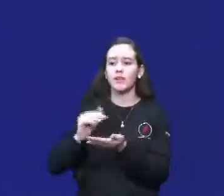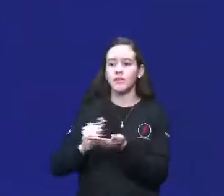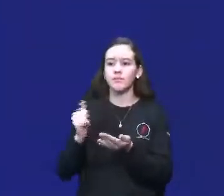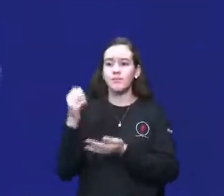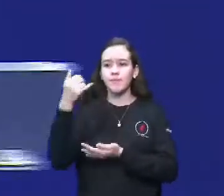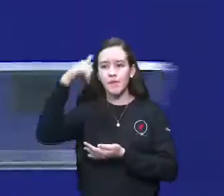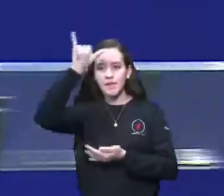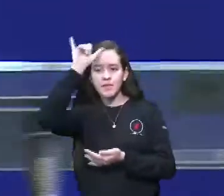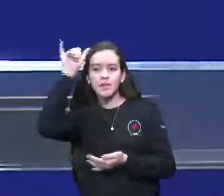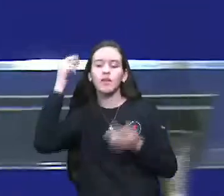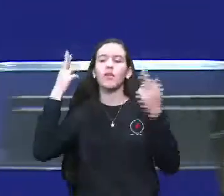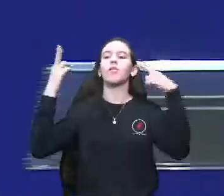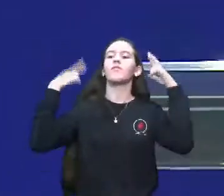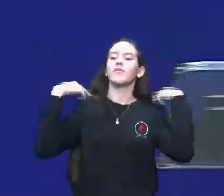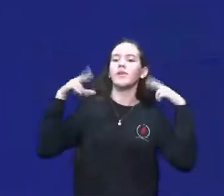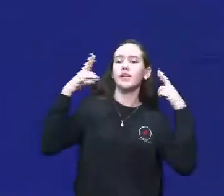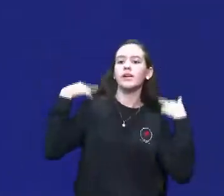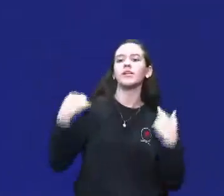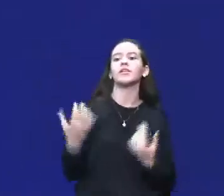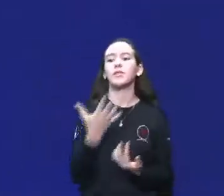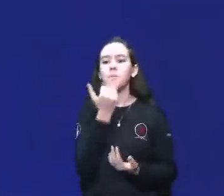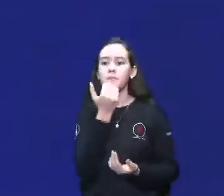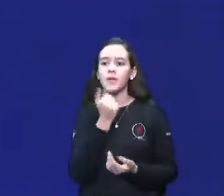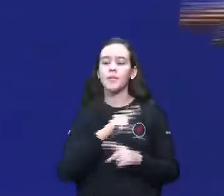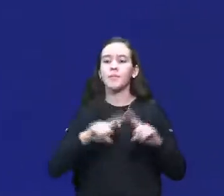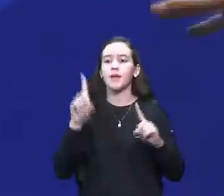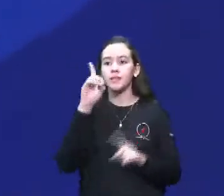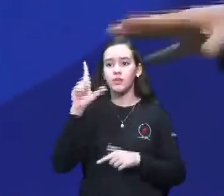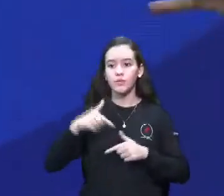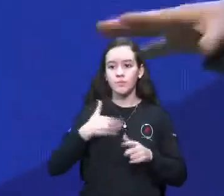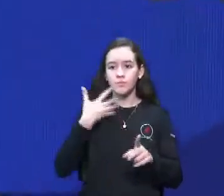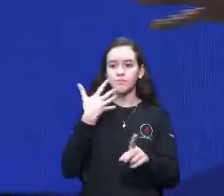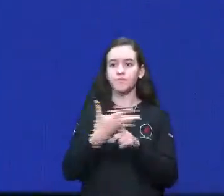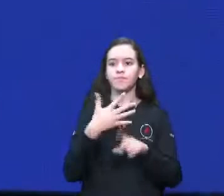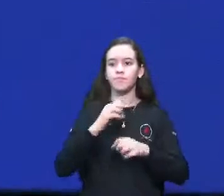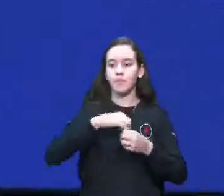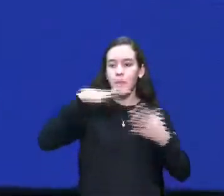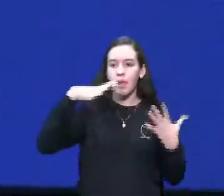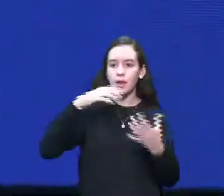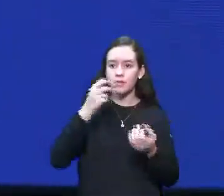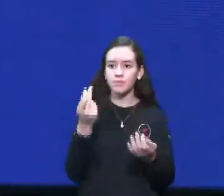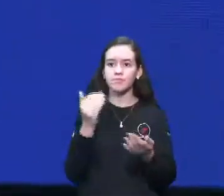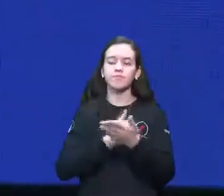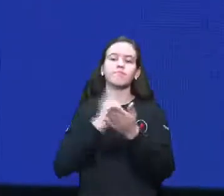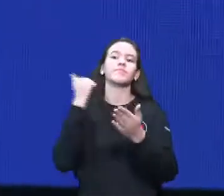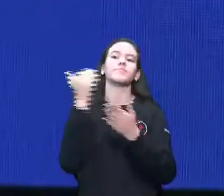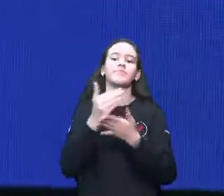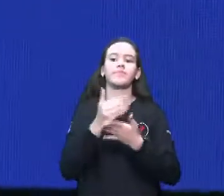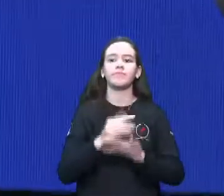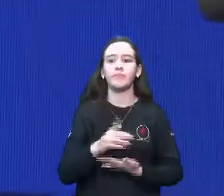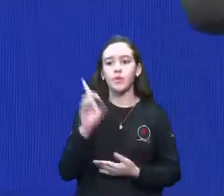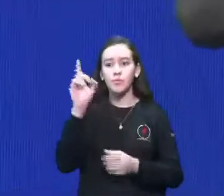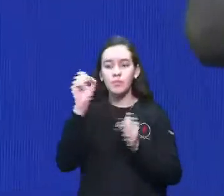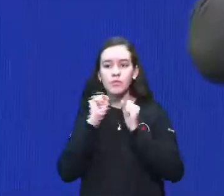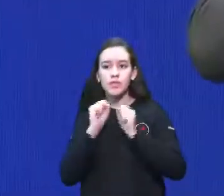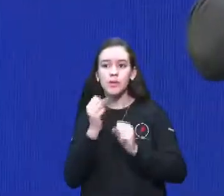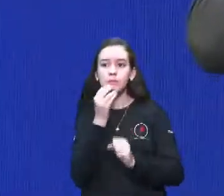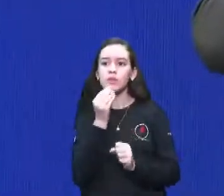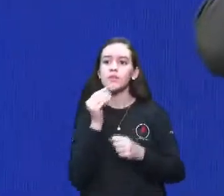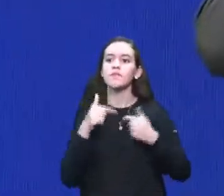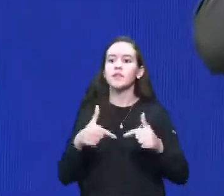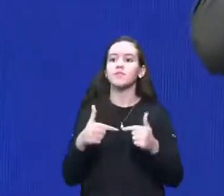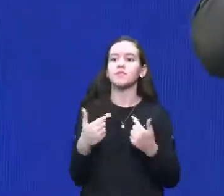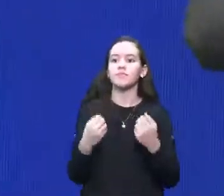a ovelha, tira o cereal, mas Deus, quando vai fazer um milagre transbordante na vida de Jó, o Todo-Poderoso, que podia só fazer